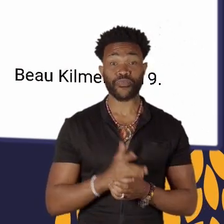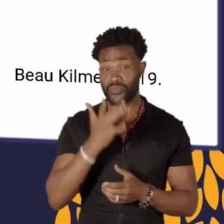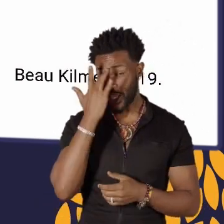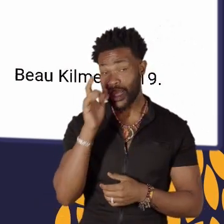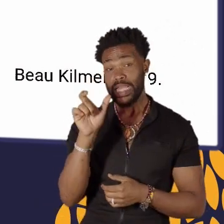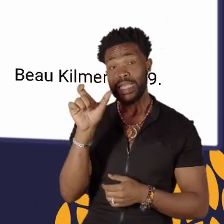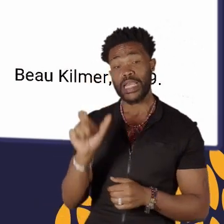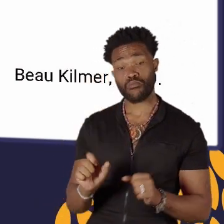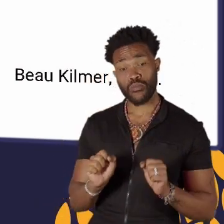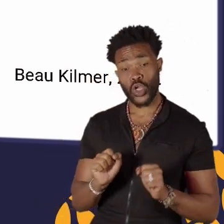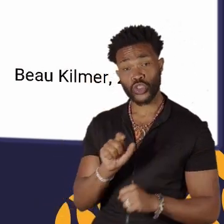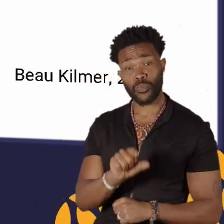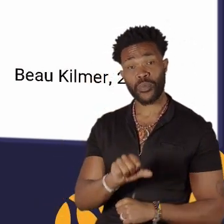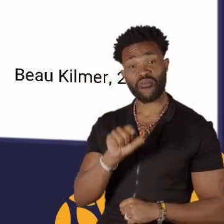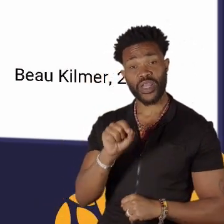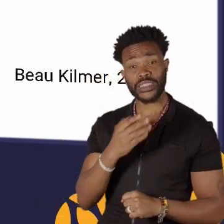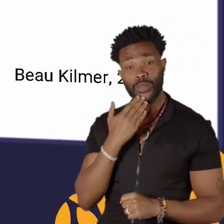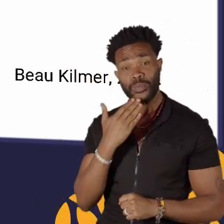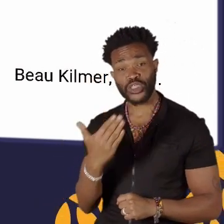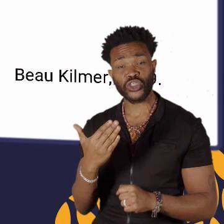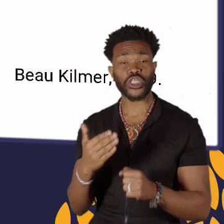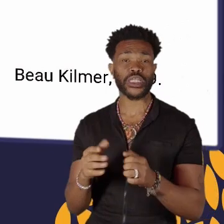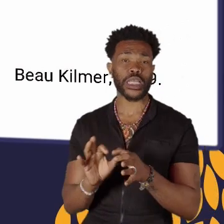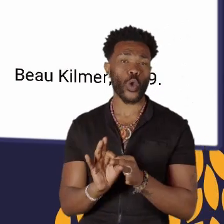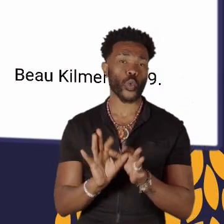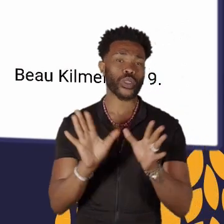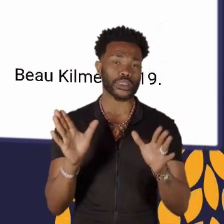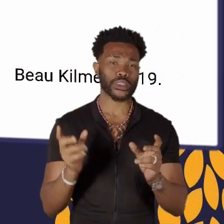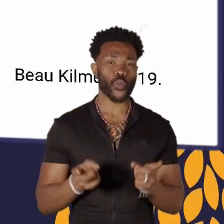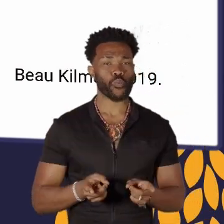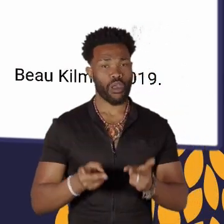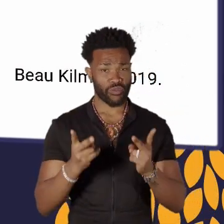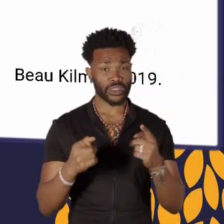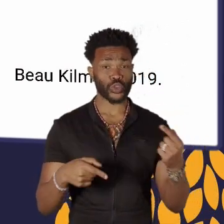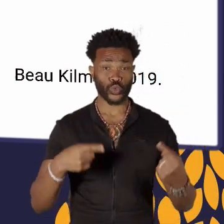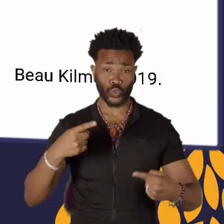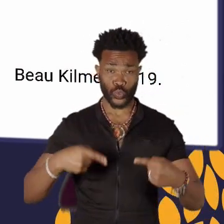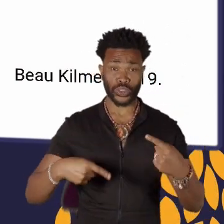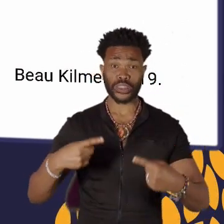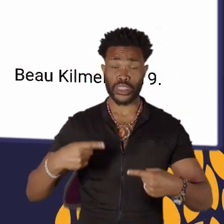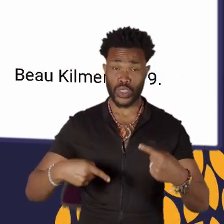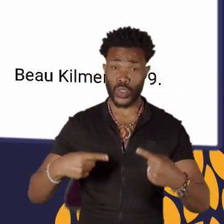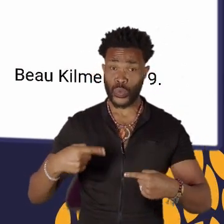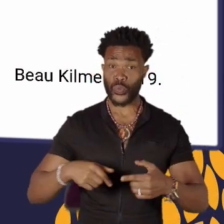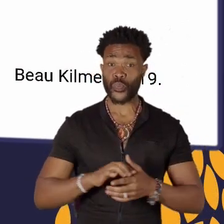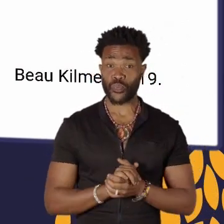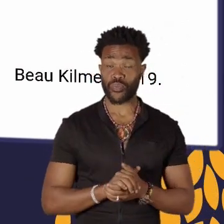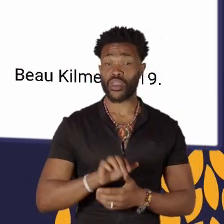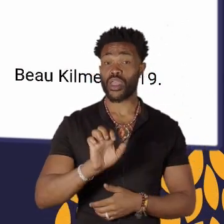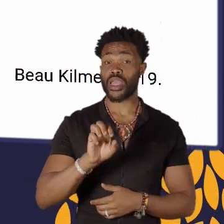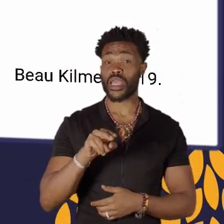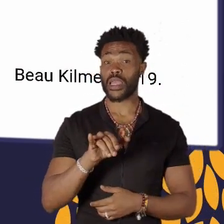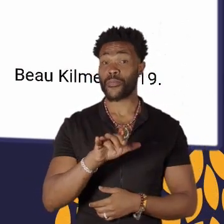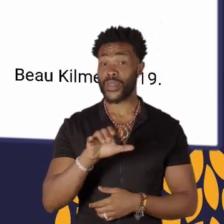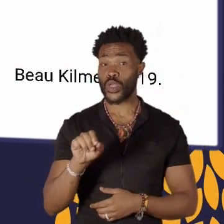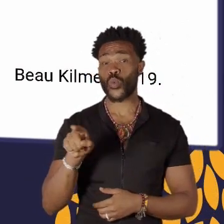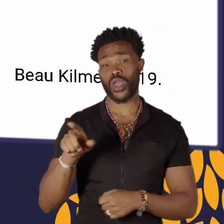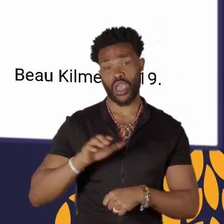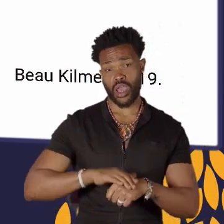pode ter a preferência para as licenças de venda? Isso é uma outra discussão que o Emílio Figueiredo